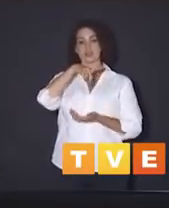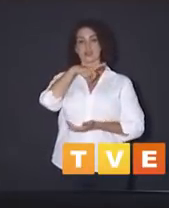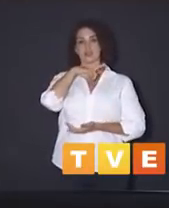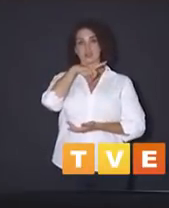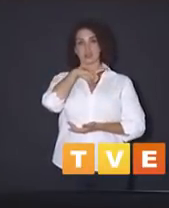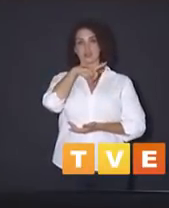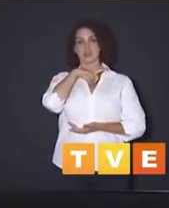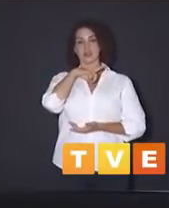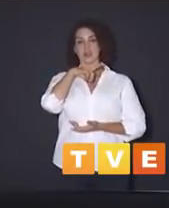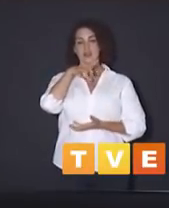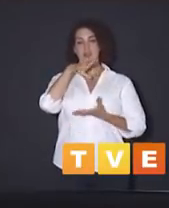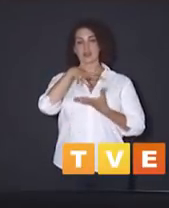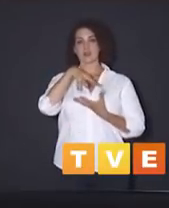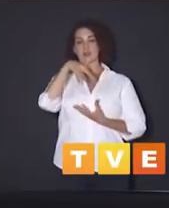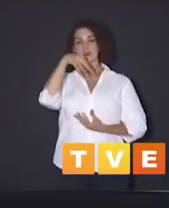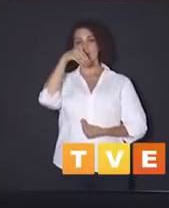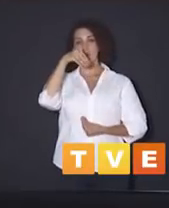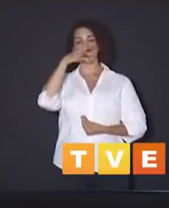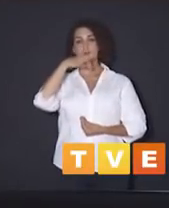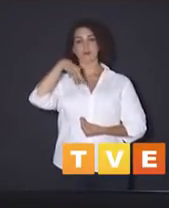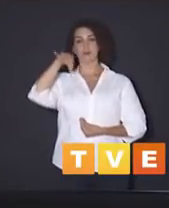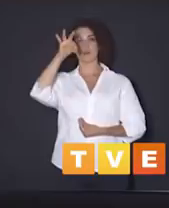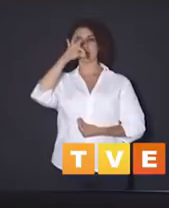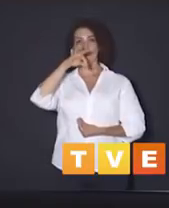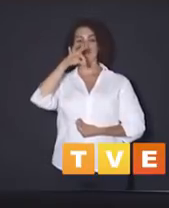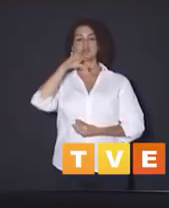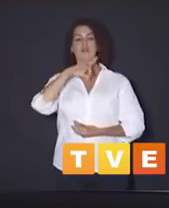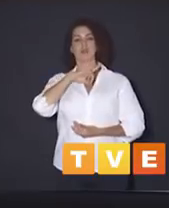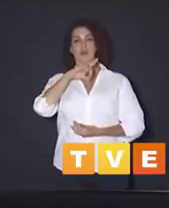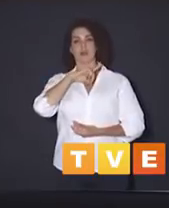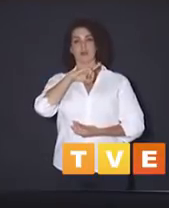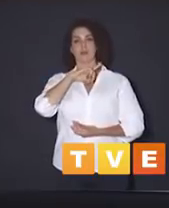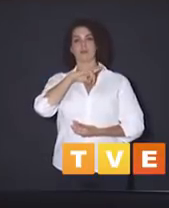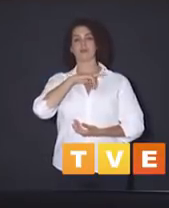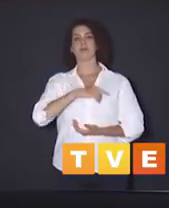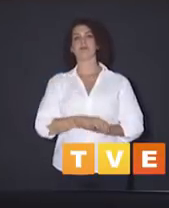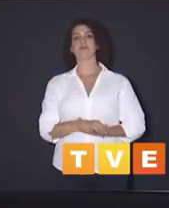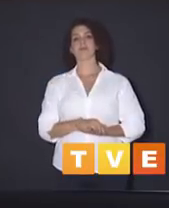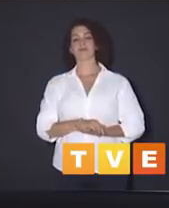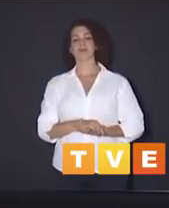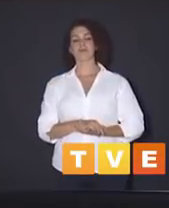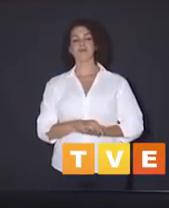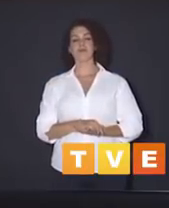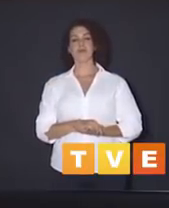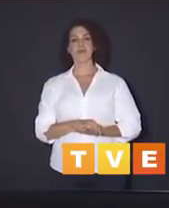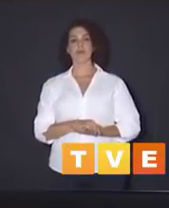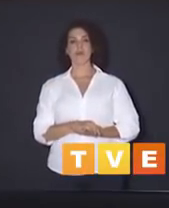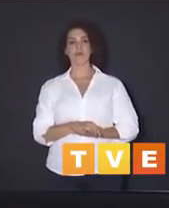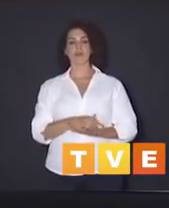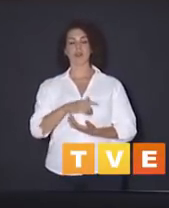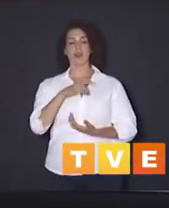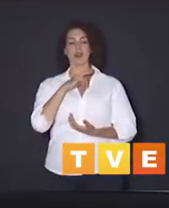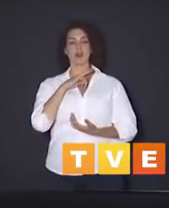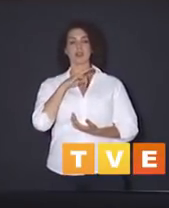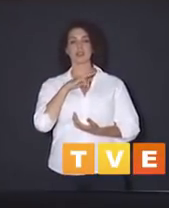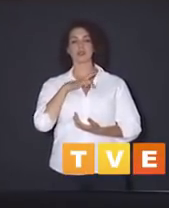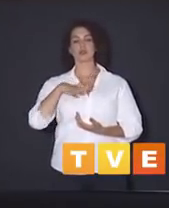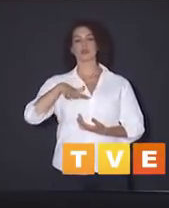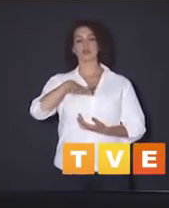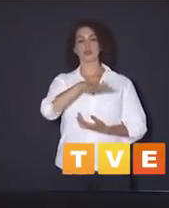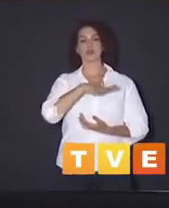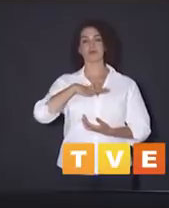muita frequência internacional tem o chamado na espaço em que